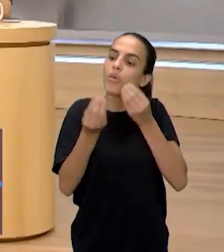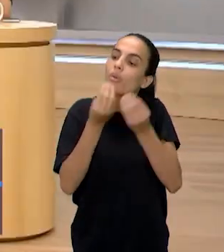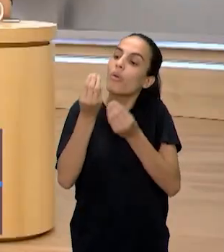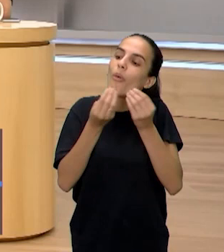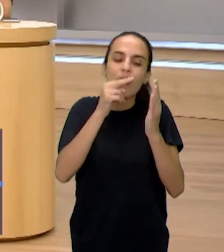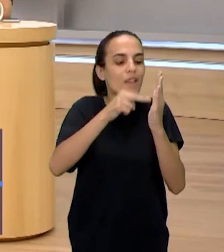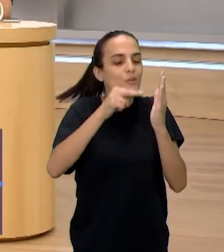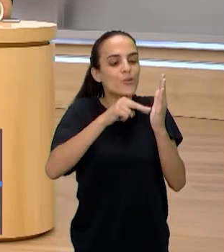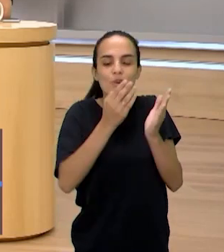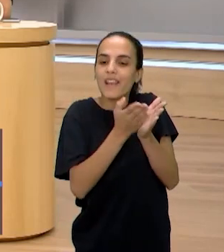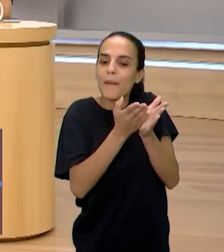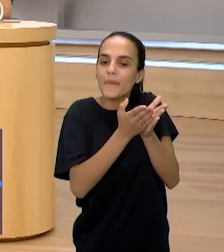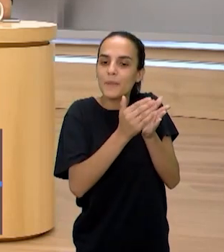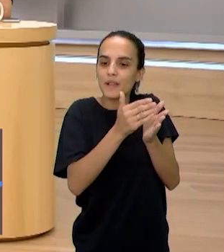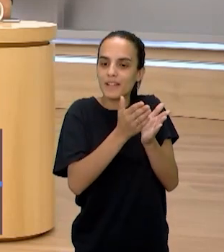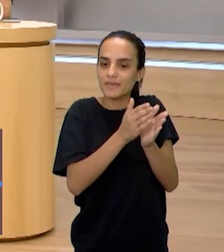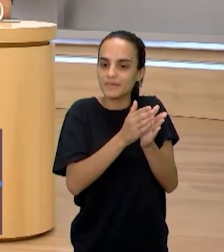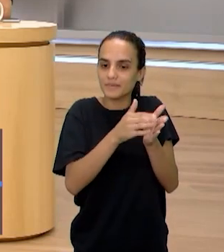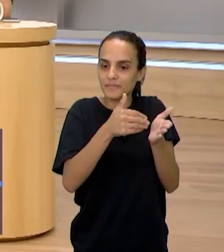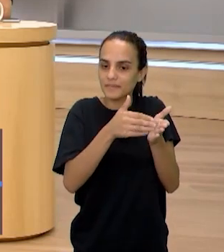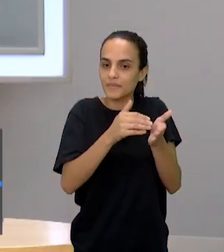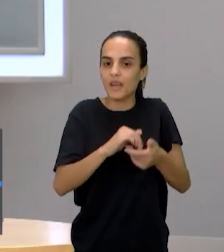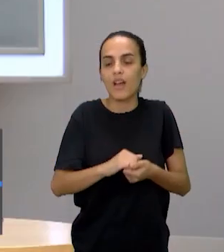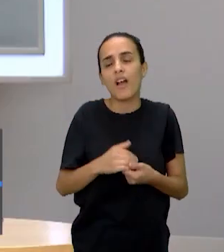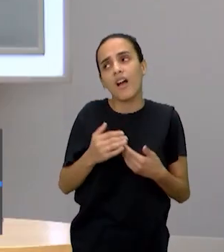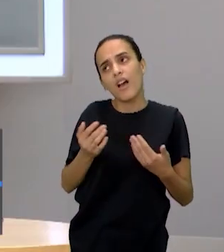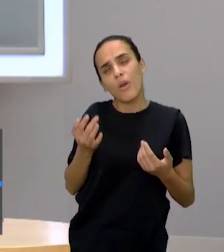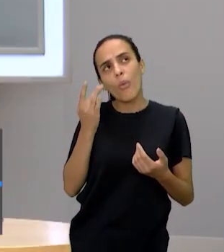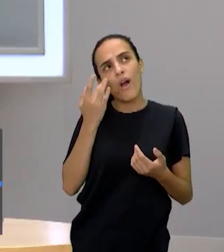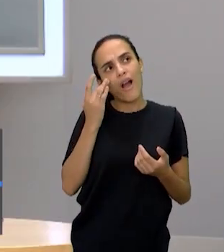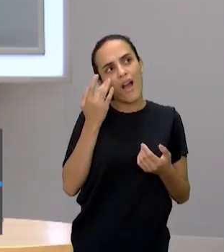feita essa leitura? Como você imagina? Eu imagino que seja uma leitura